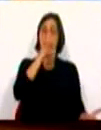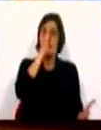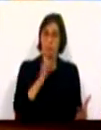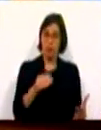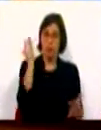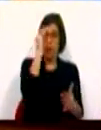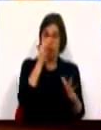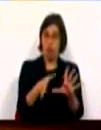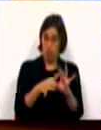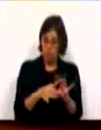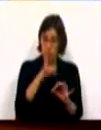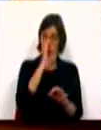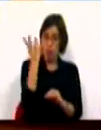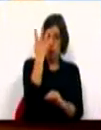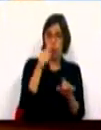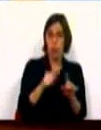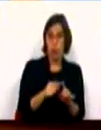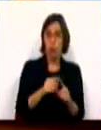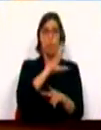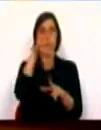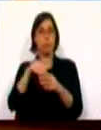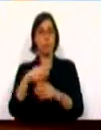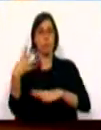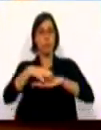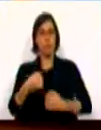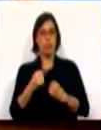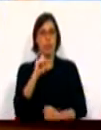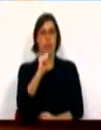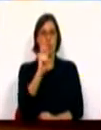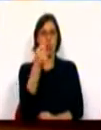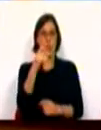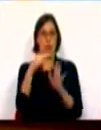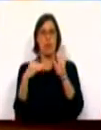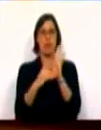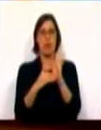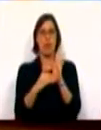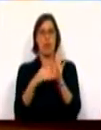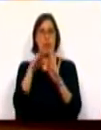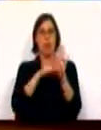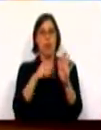o Alentejo pode contar com o Ministério da Cultura para a inclusão da Fortaleza de Jurumenha na lista de imóveis do programa Revive. Muito obrigada.